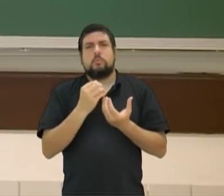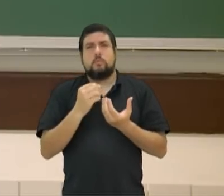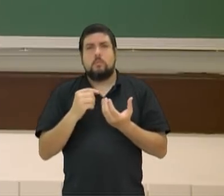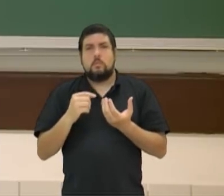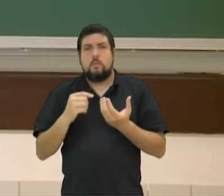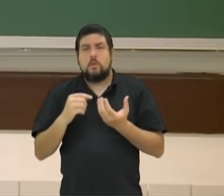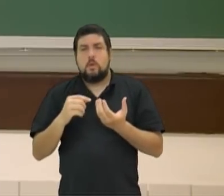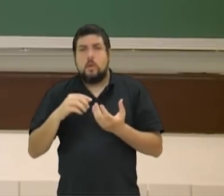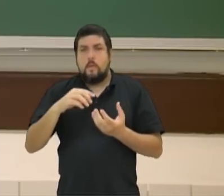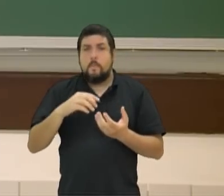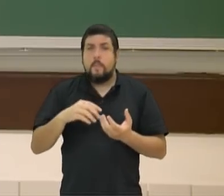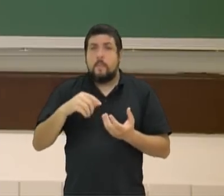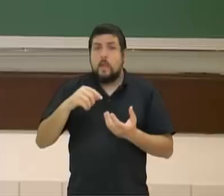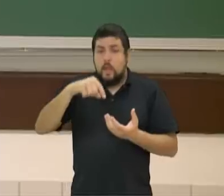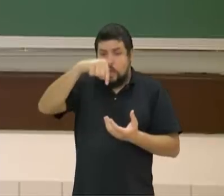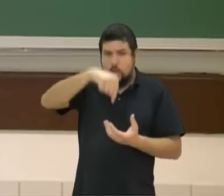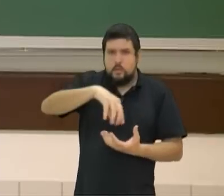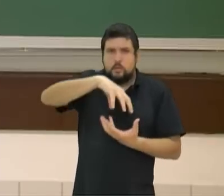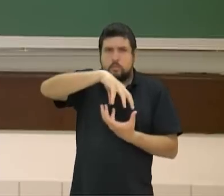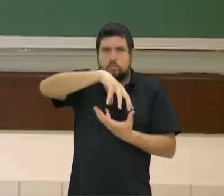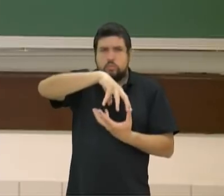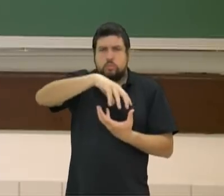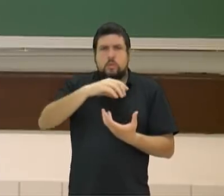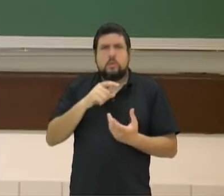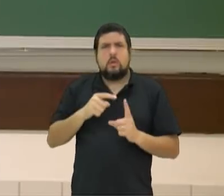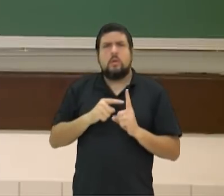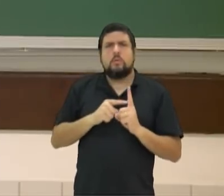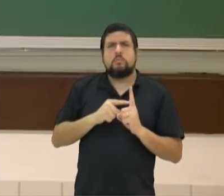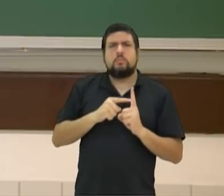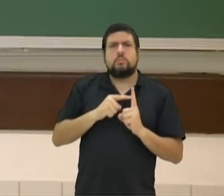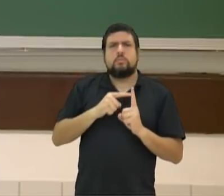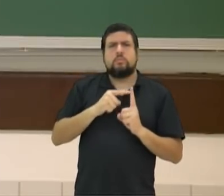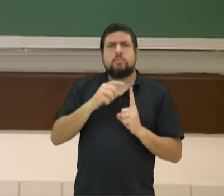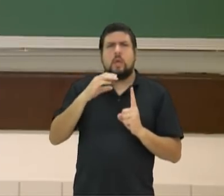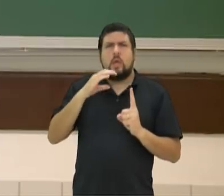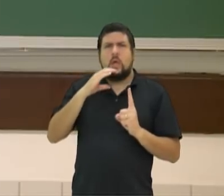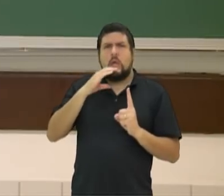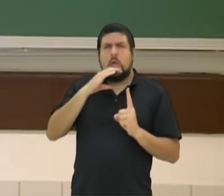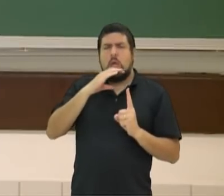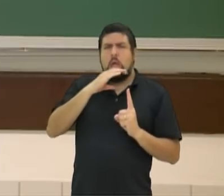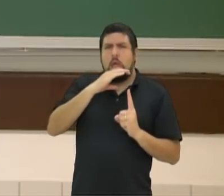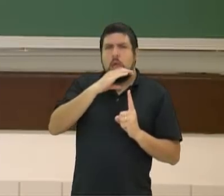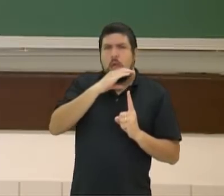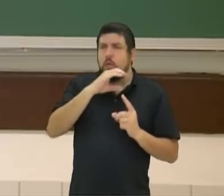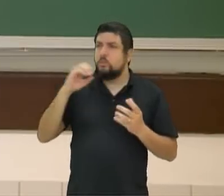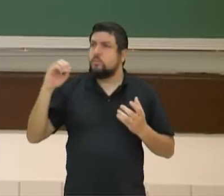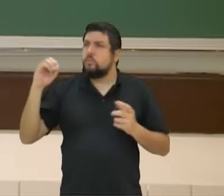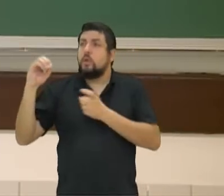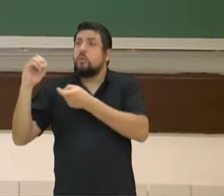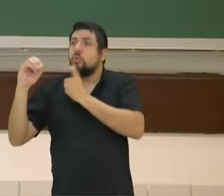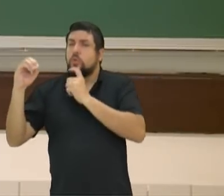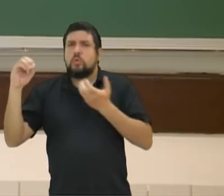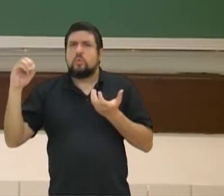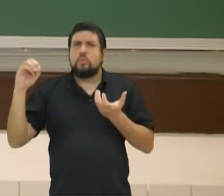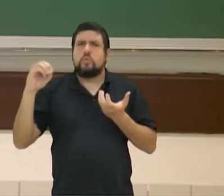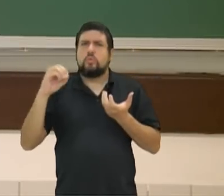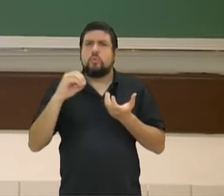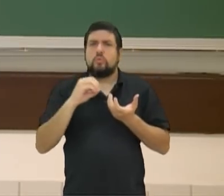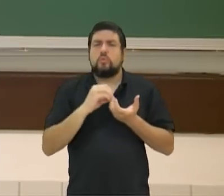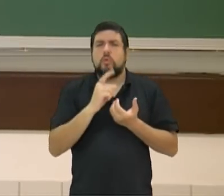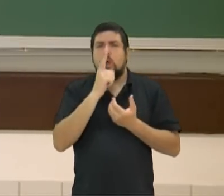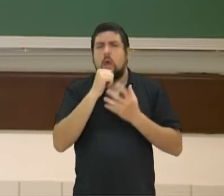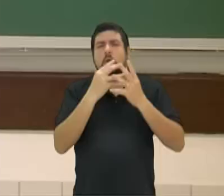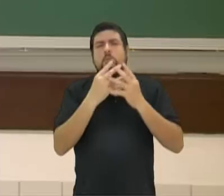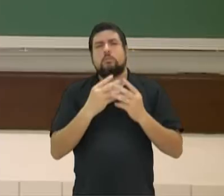planeta era muito alta, o que acontecia com o gelo? Ele derretia na hora. Mas como o planeta estava intensamente